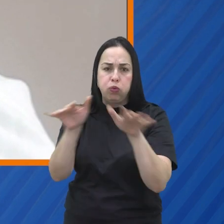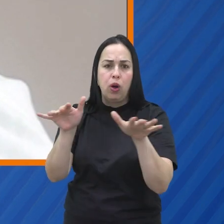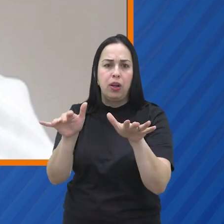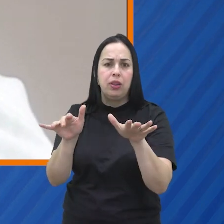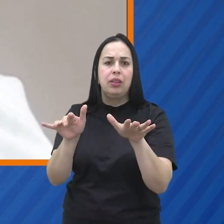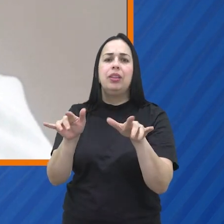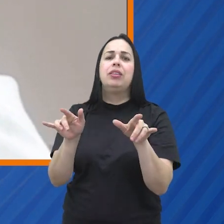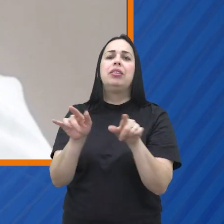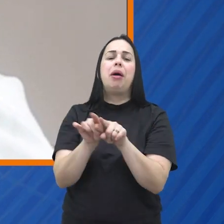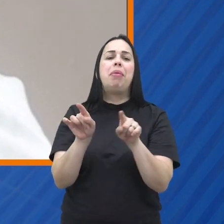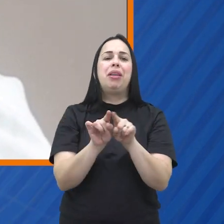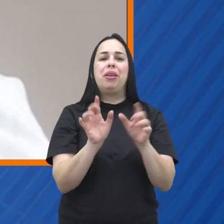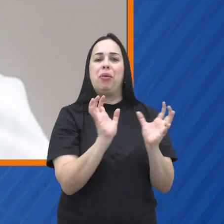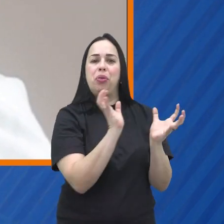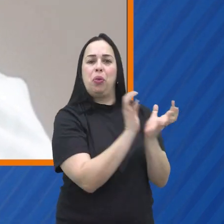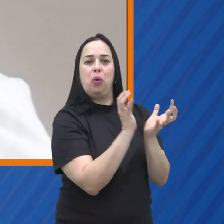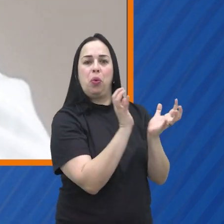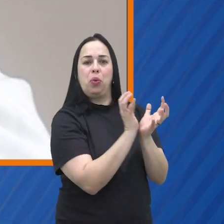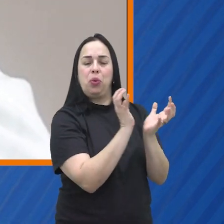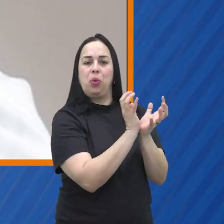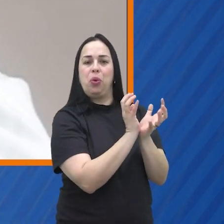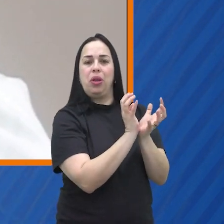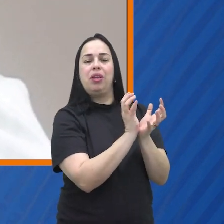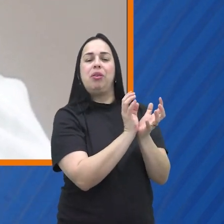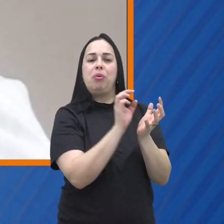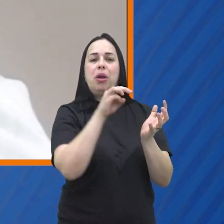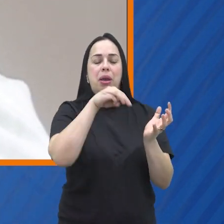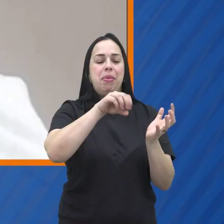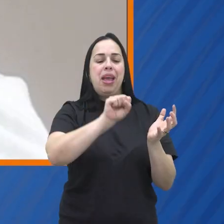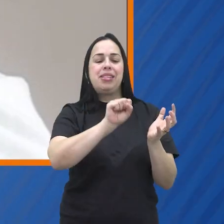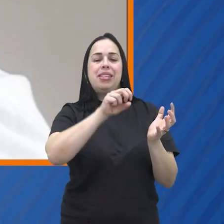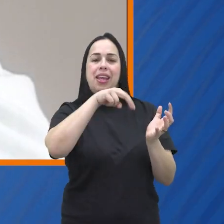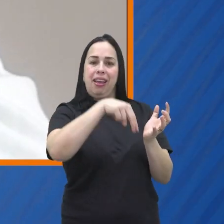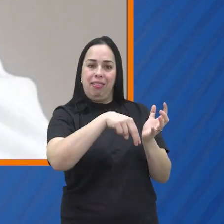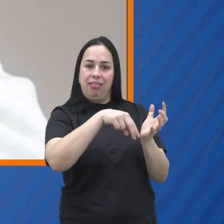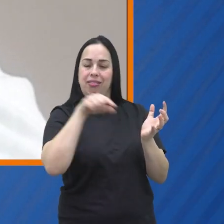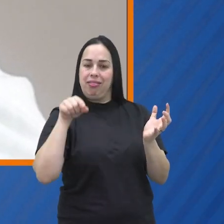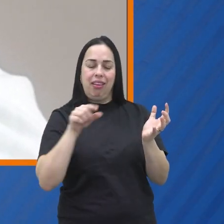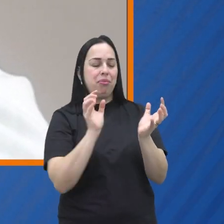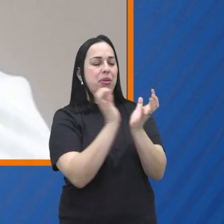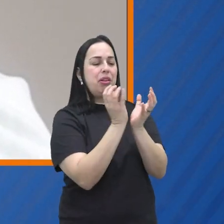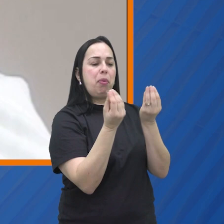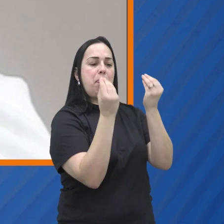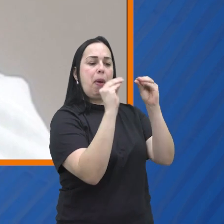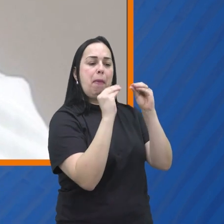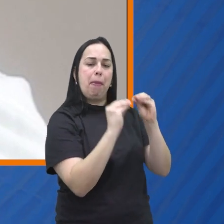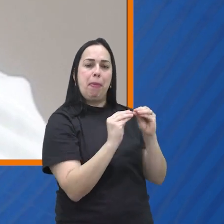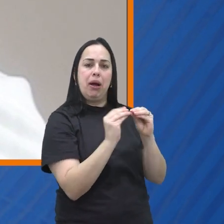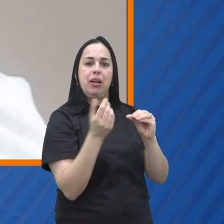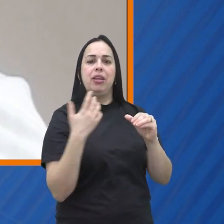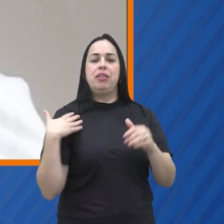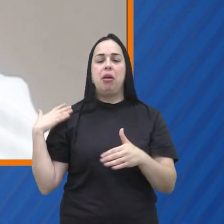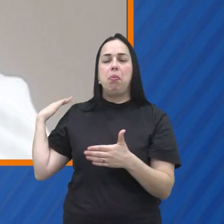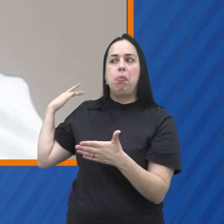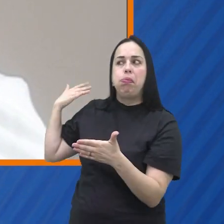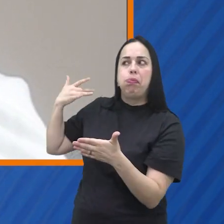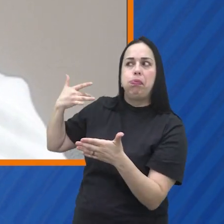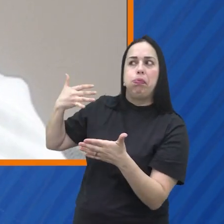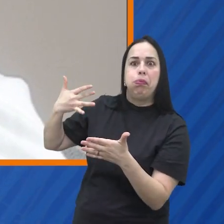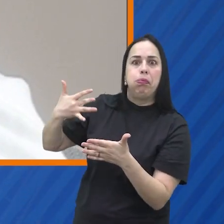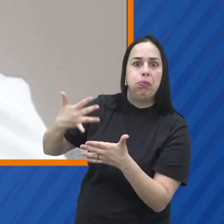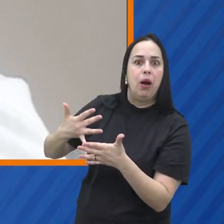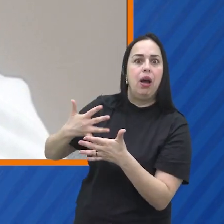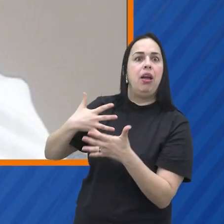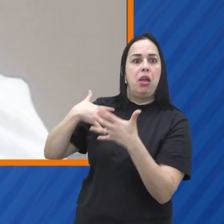Popline, foram as comunidades no Orkut e o MSN. Então, peguei toda essa geração do pop dos